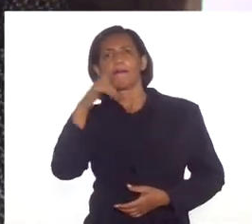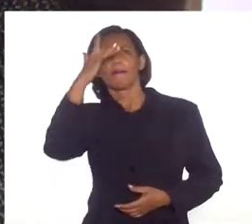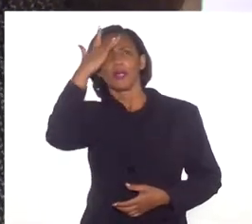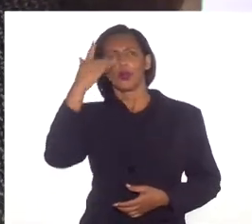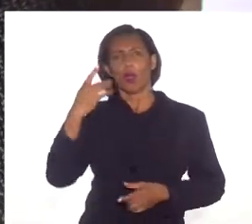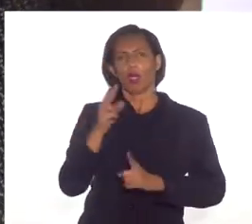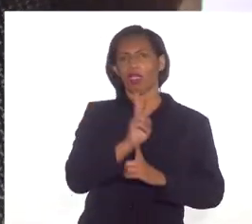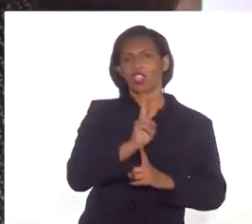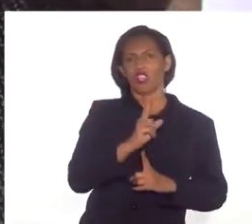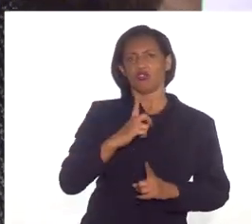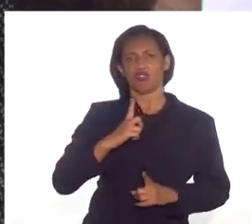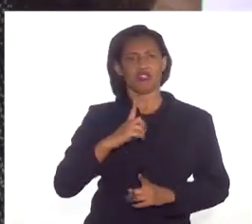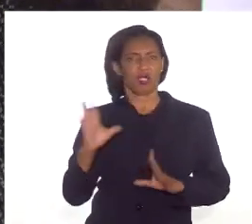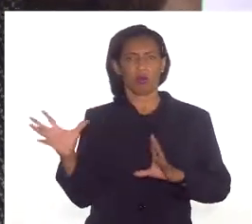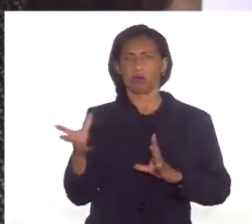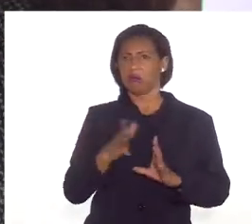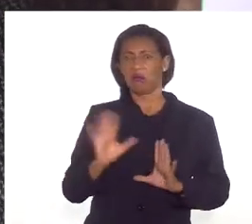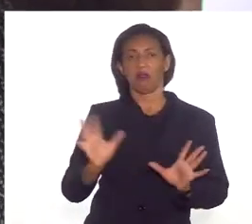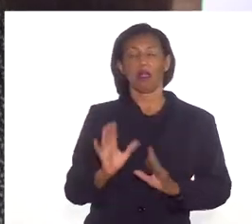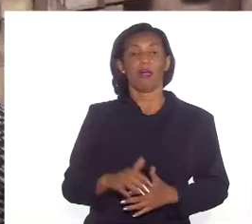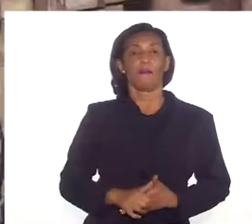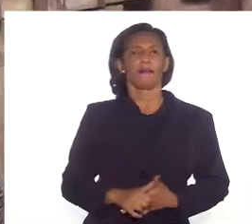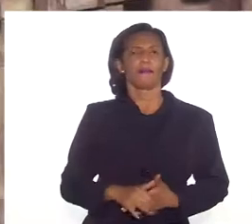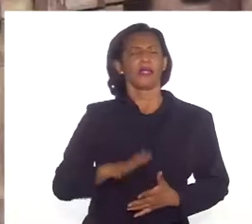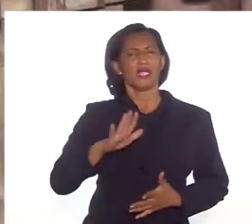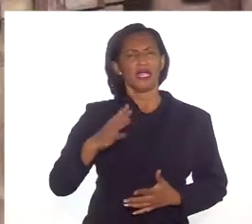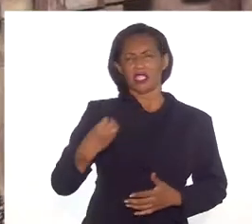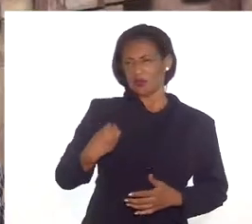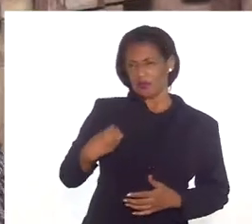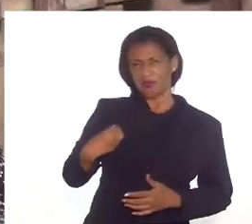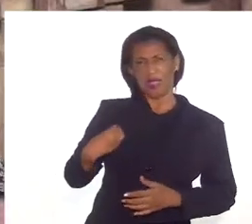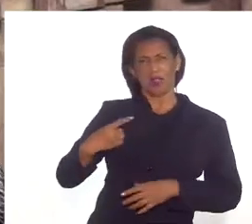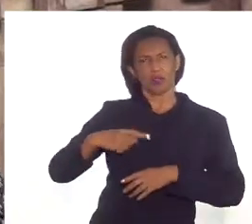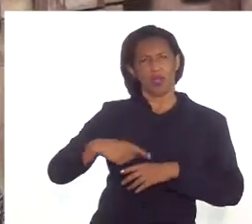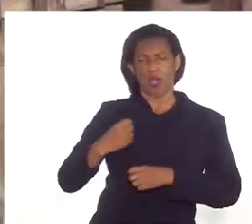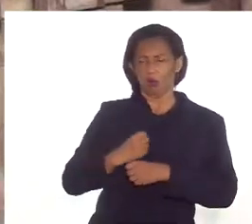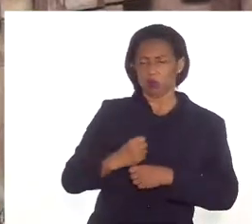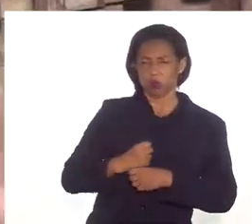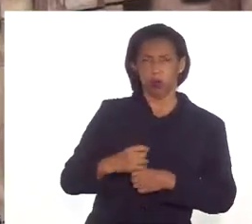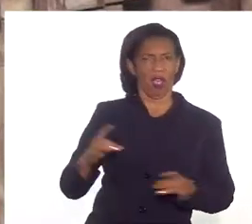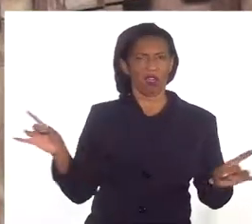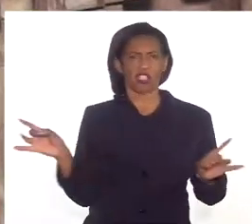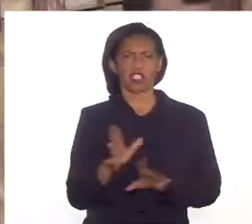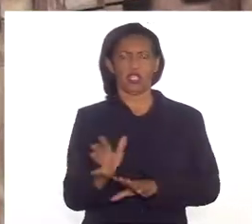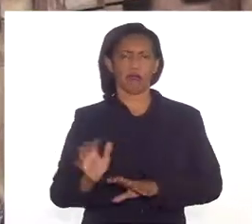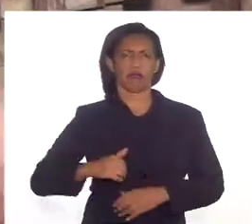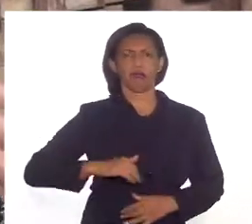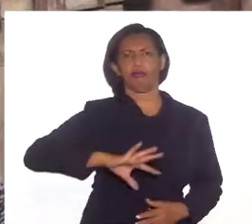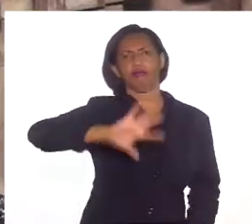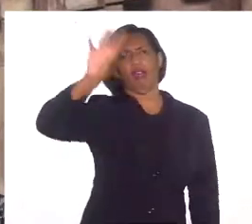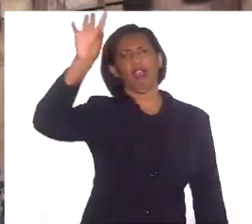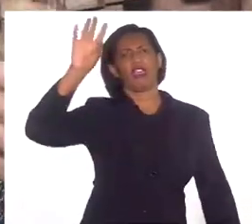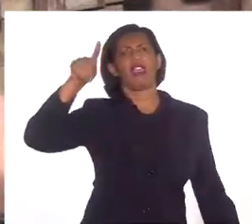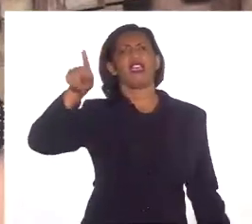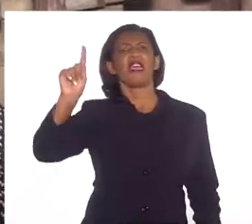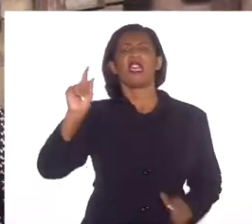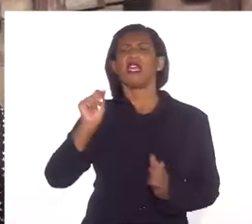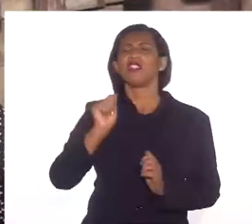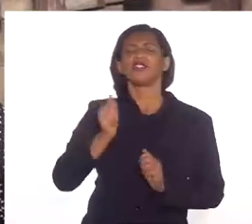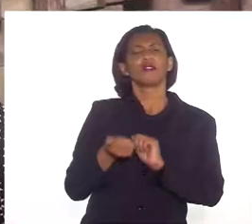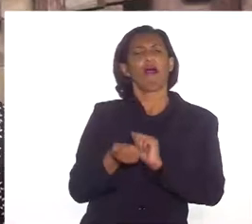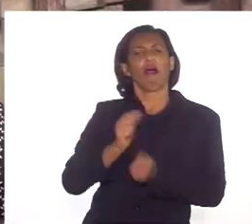Mas que agora eles já viveram bastante tempo, já tomaram conta da floresta, tiveram suas terras, então agora chega, né? Eles que se